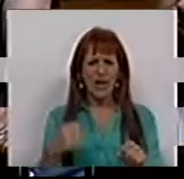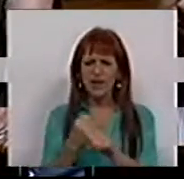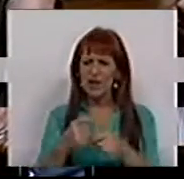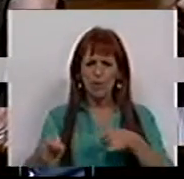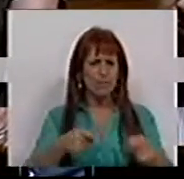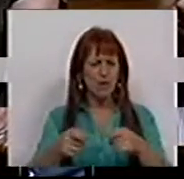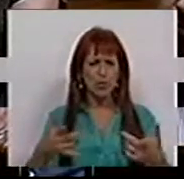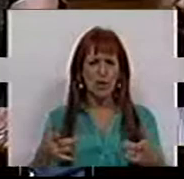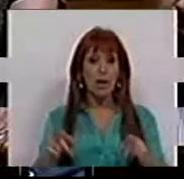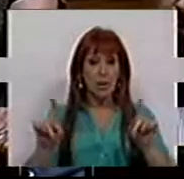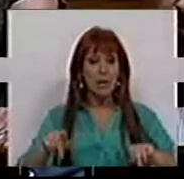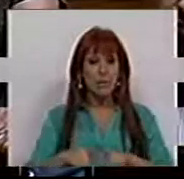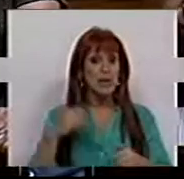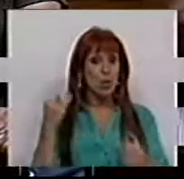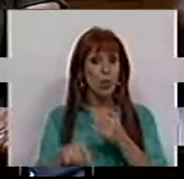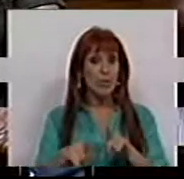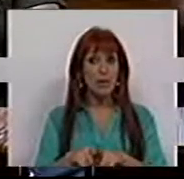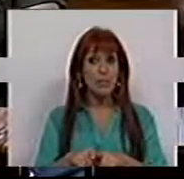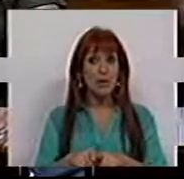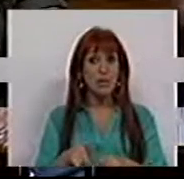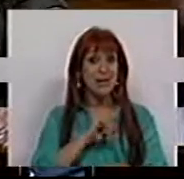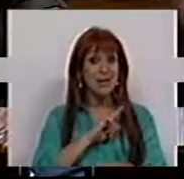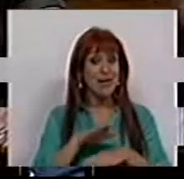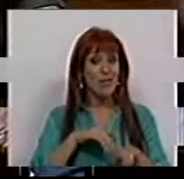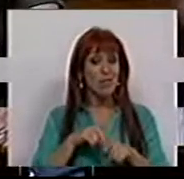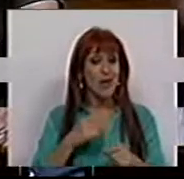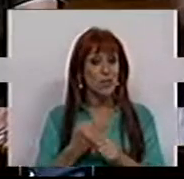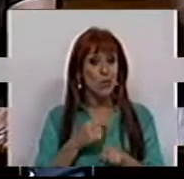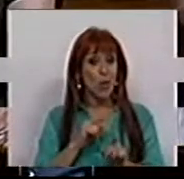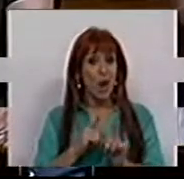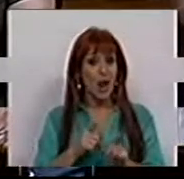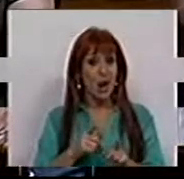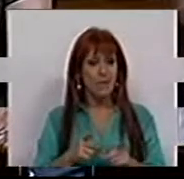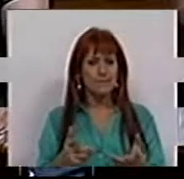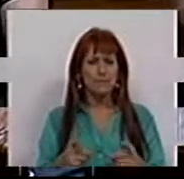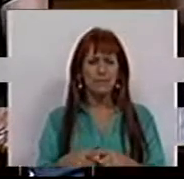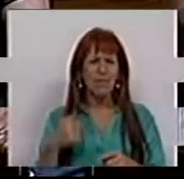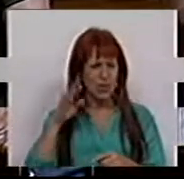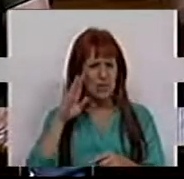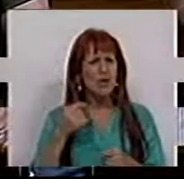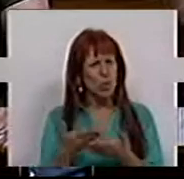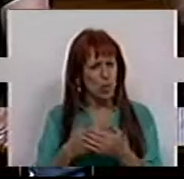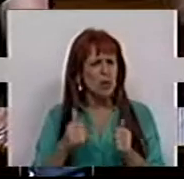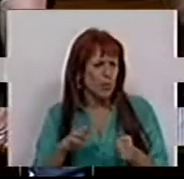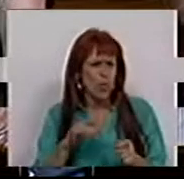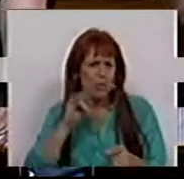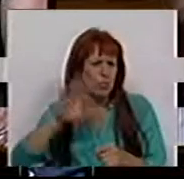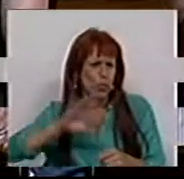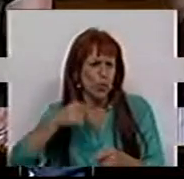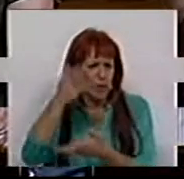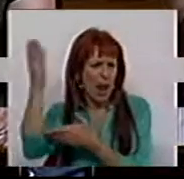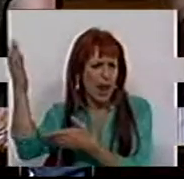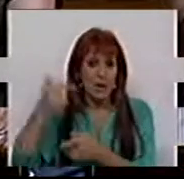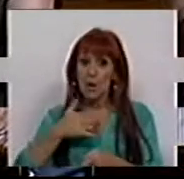entidades mediadoras é também um risco de privatização desta função. Sabemos que é um bom negócio noutras partes do